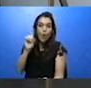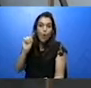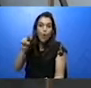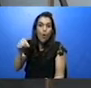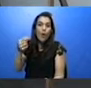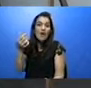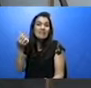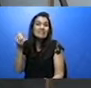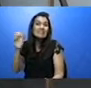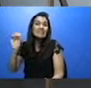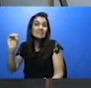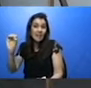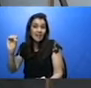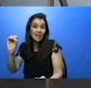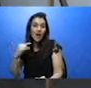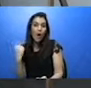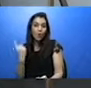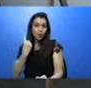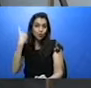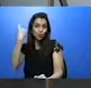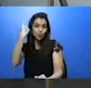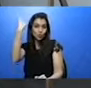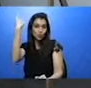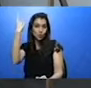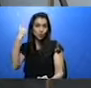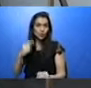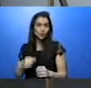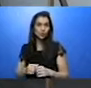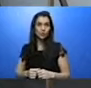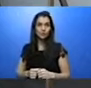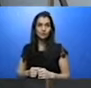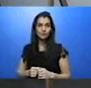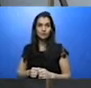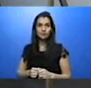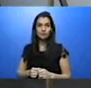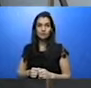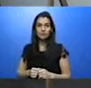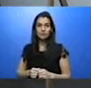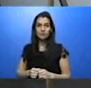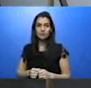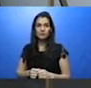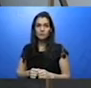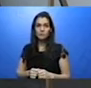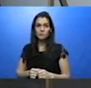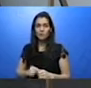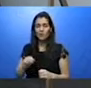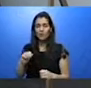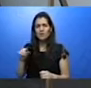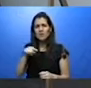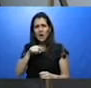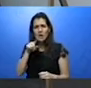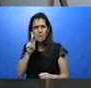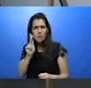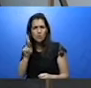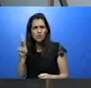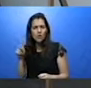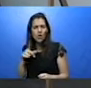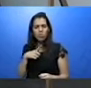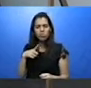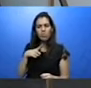de altura, né? Uma pessoa mediana, mais para baixinha. Ou seja, se a professora tem